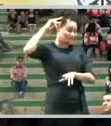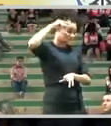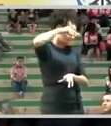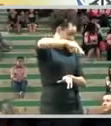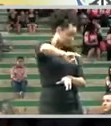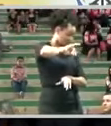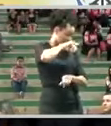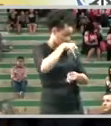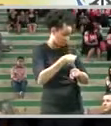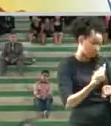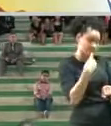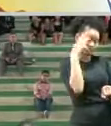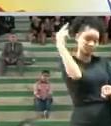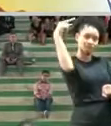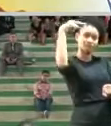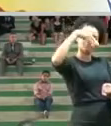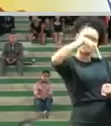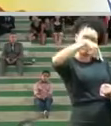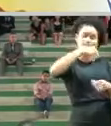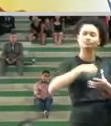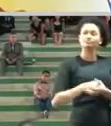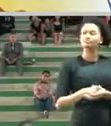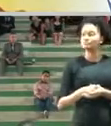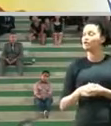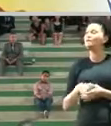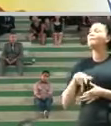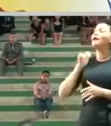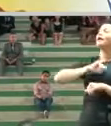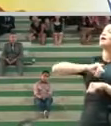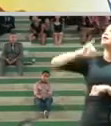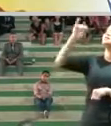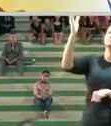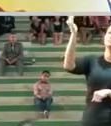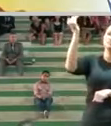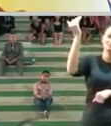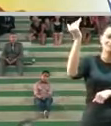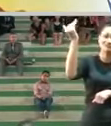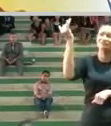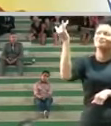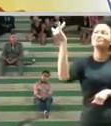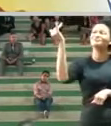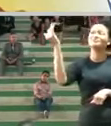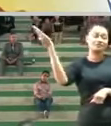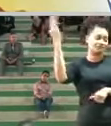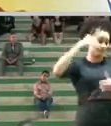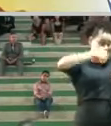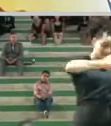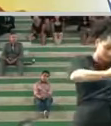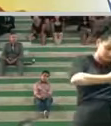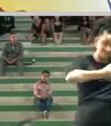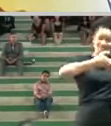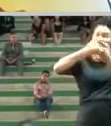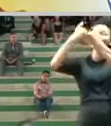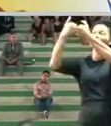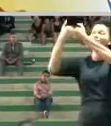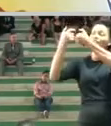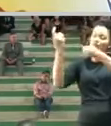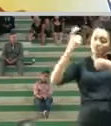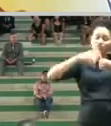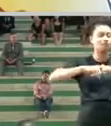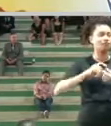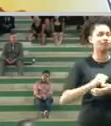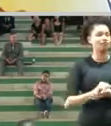de Kiriat Jearim. Aí mandaram a mensagem: desçam e venham pegar a arca, ela